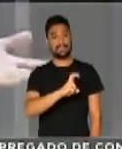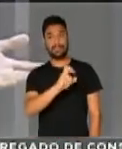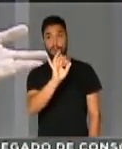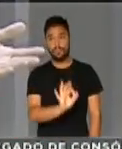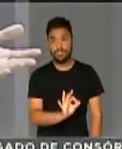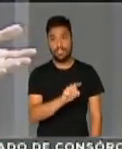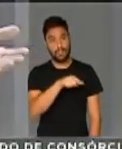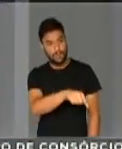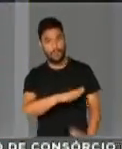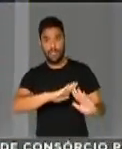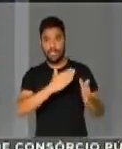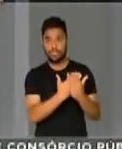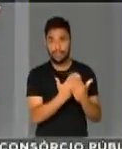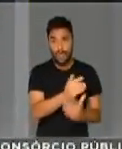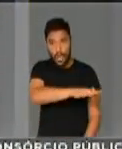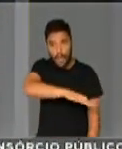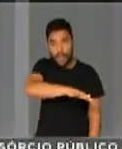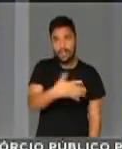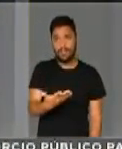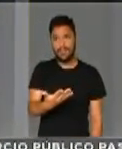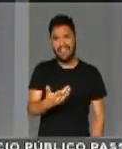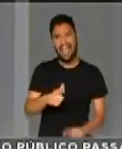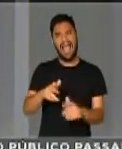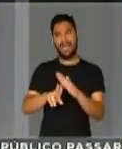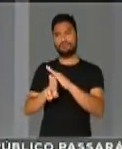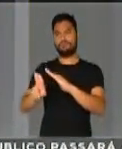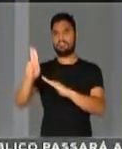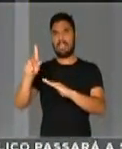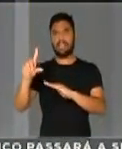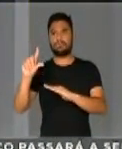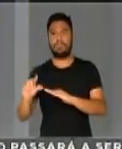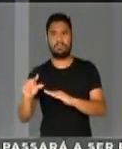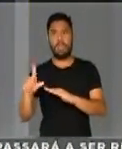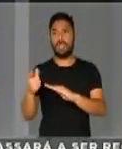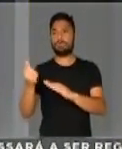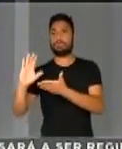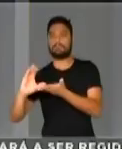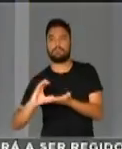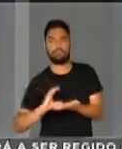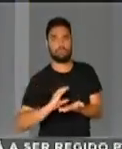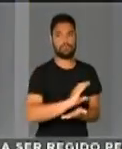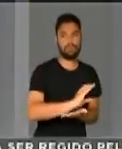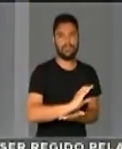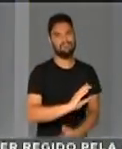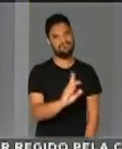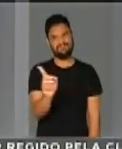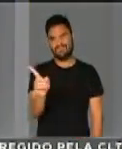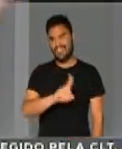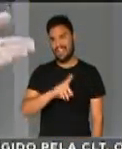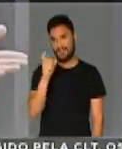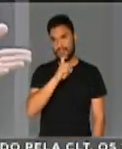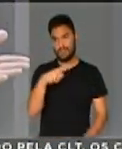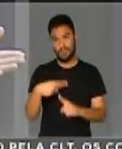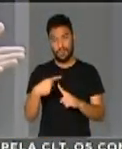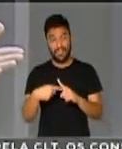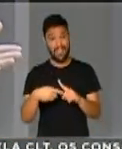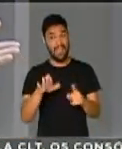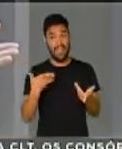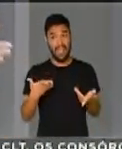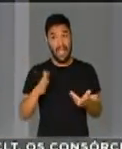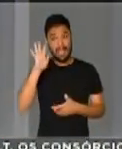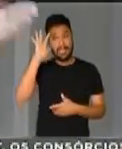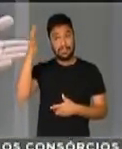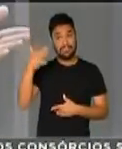educação básica. Então não venham me dizer que o corte da universidade é para compensar investimento em outro lugar, porque a medida mostra o